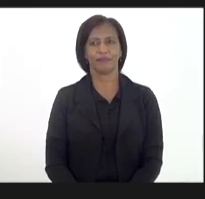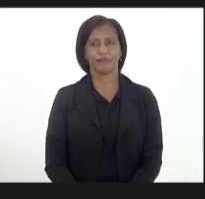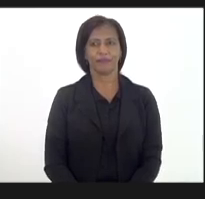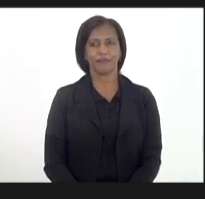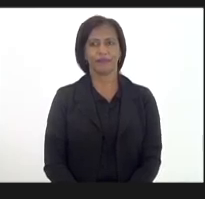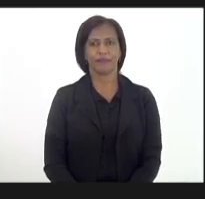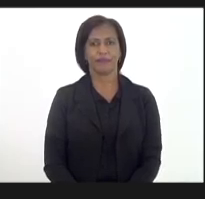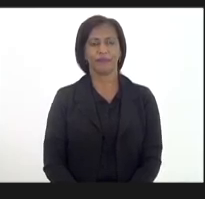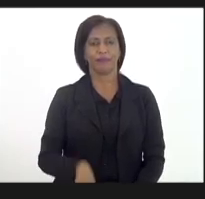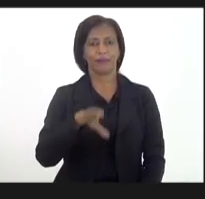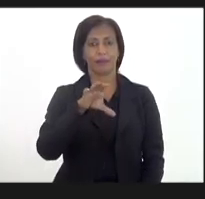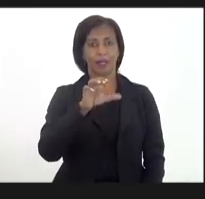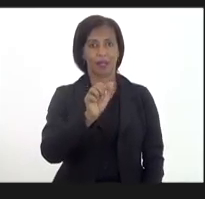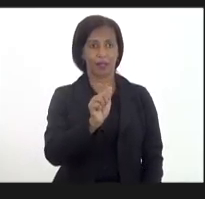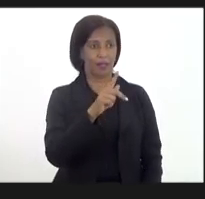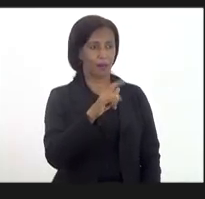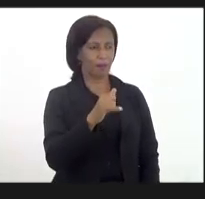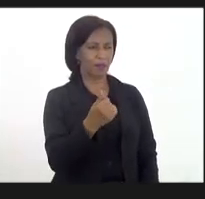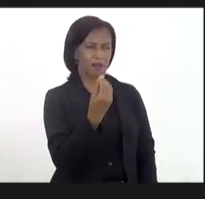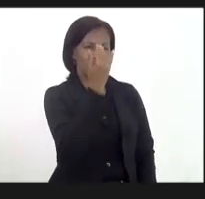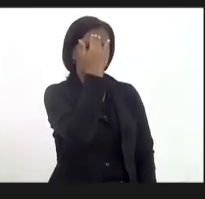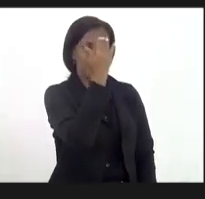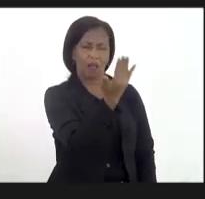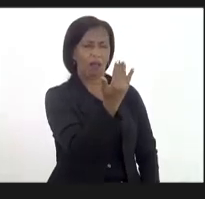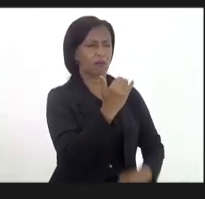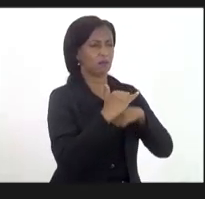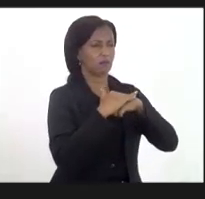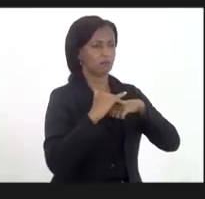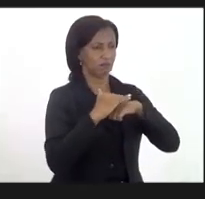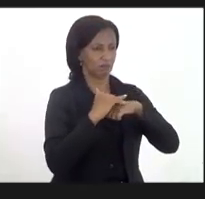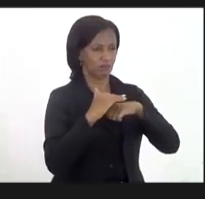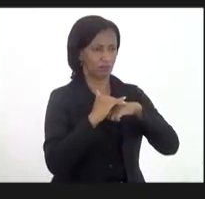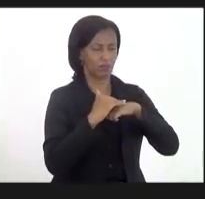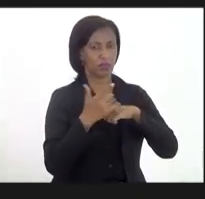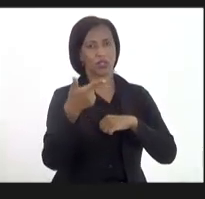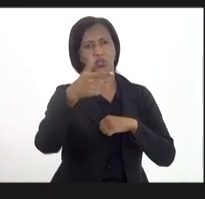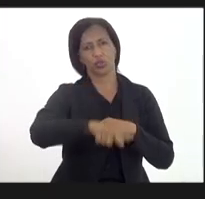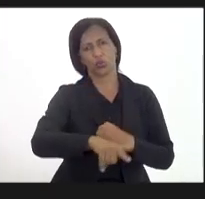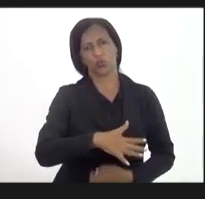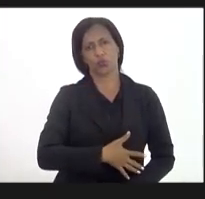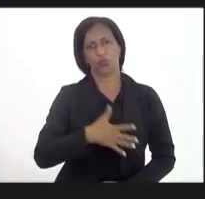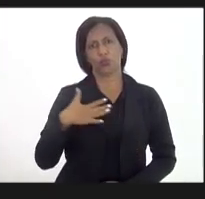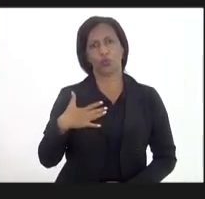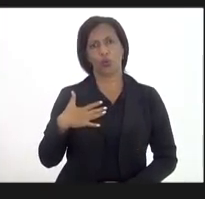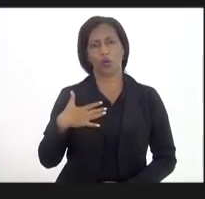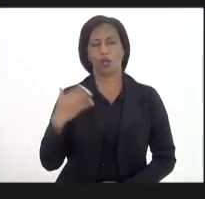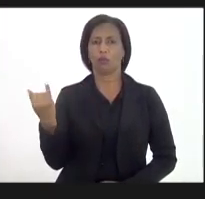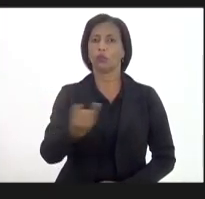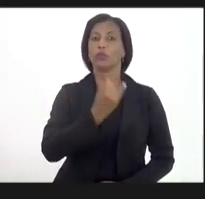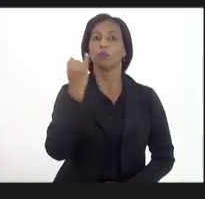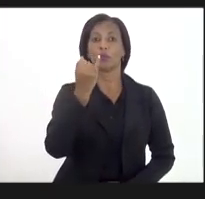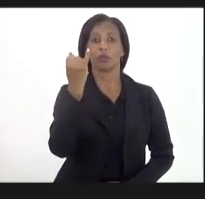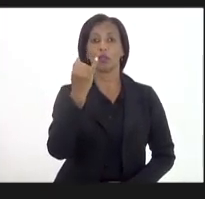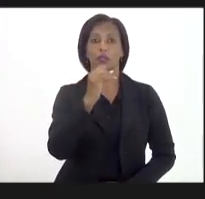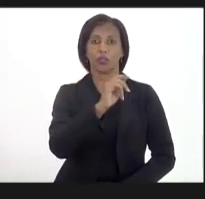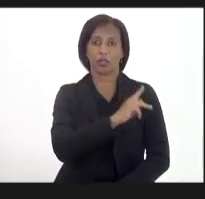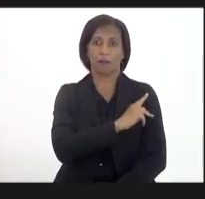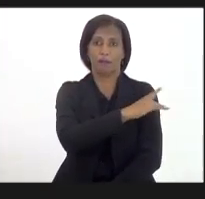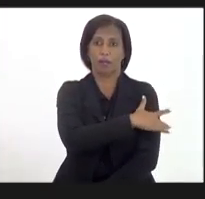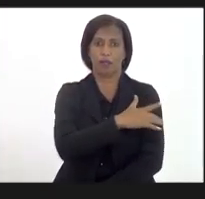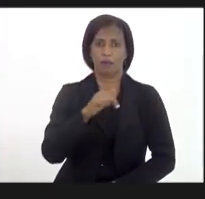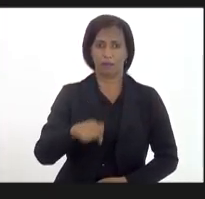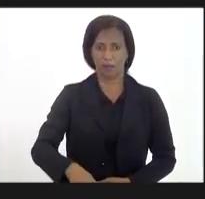Ah tá muito obrigado pelo pelo carinho muito mais uma vez de Diego e nos honra muito ter a presença da Corregedoria da Polícia Militar